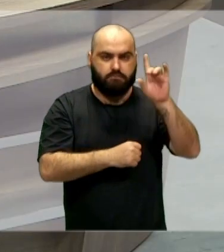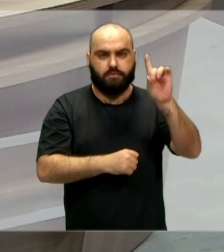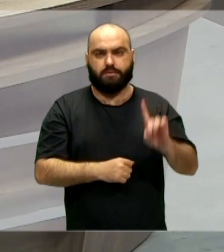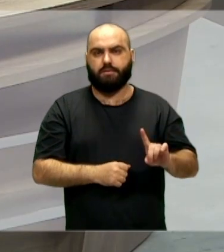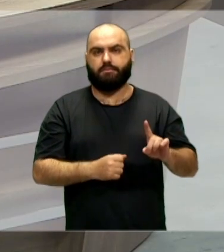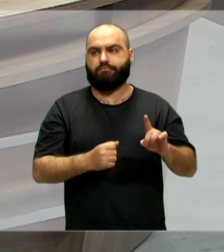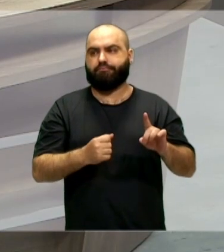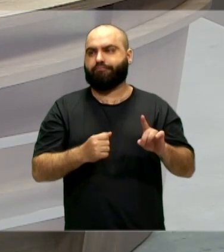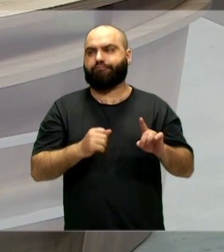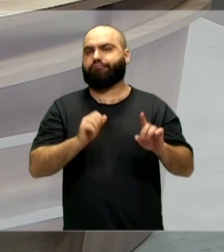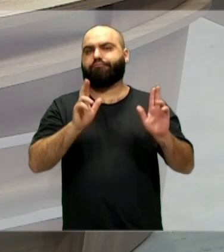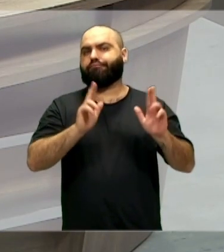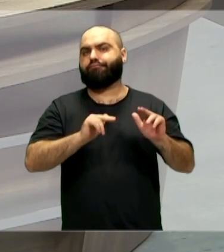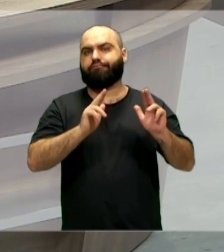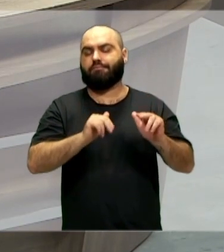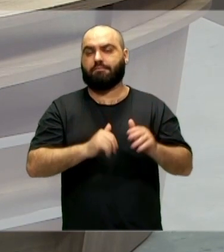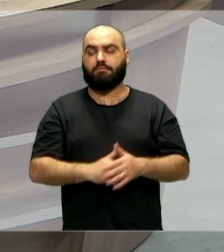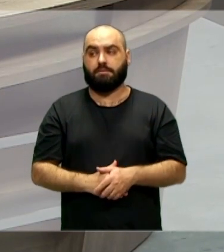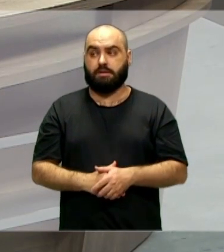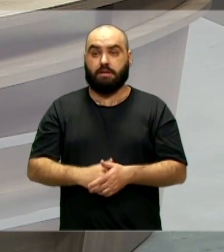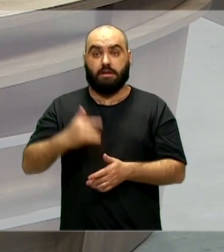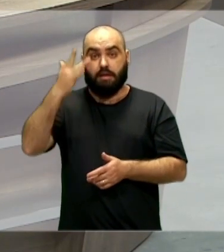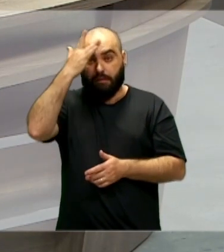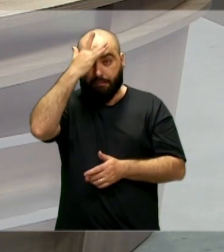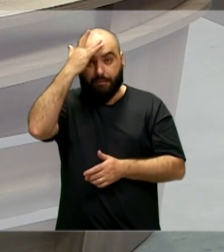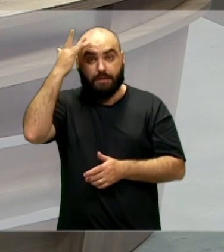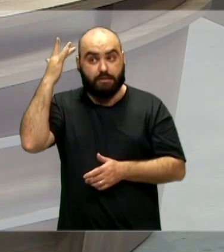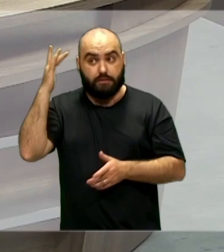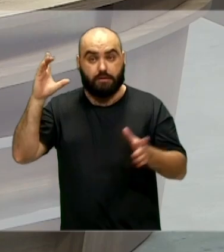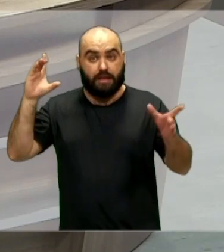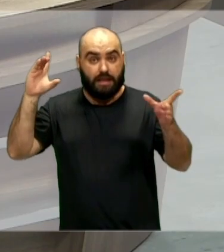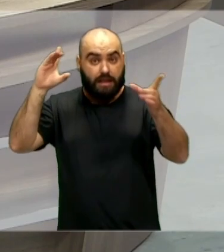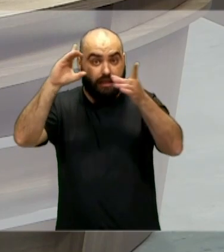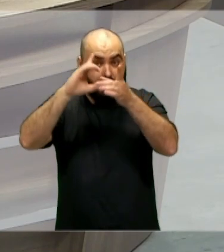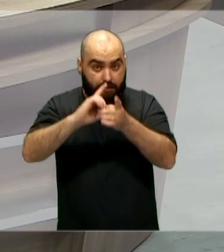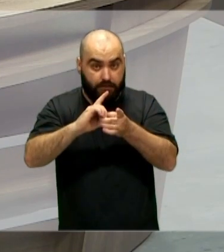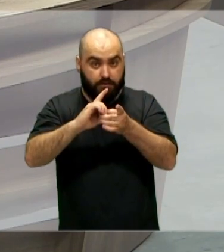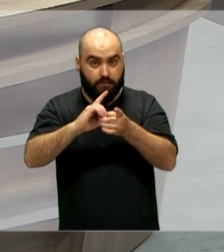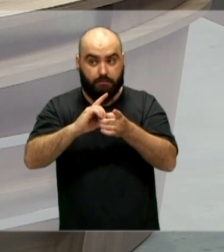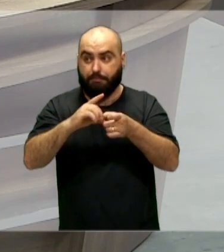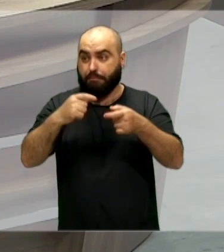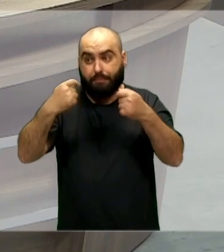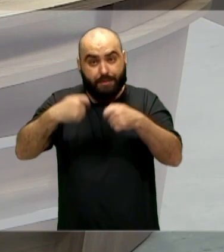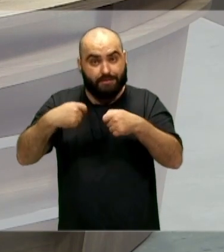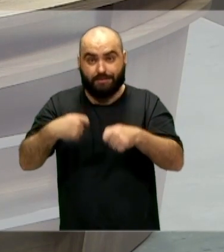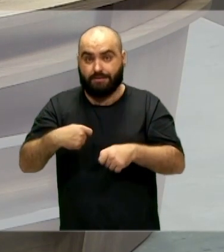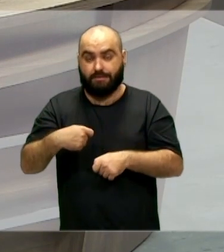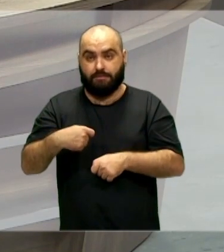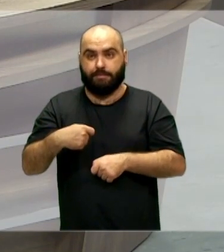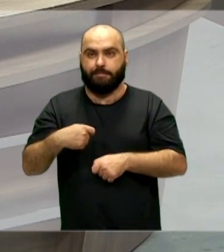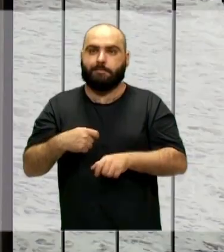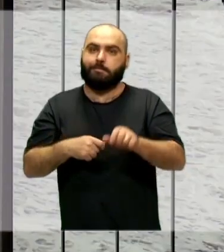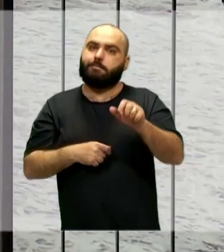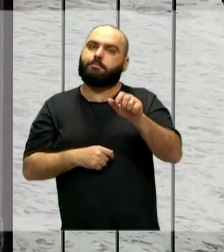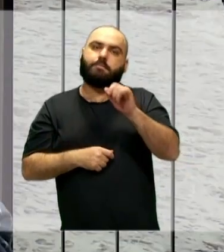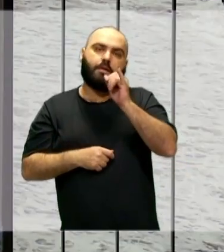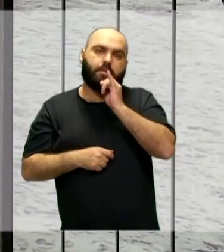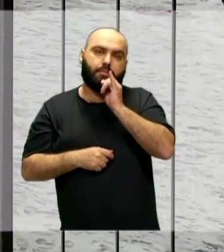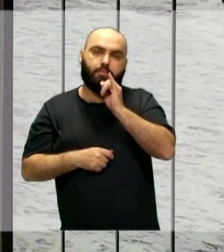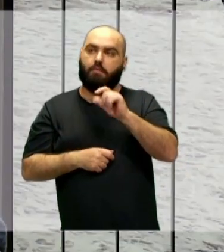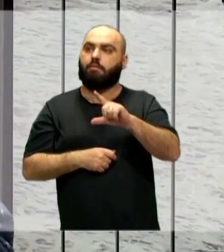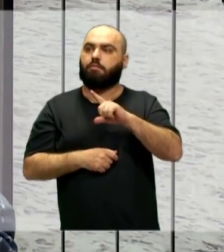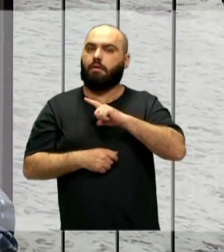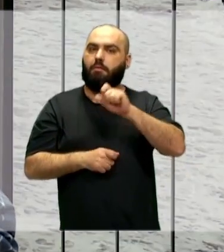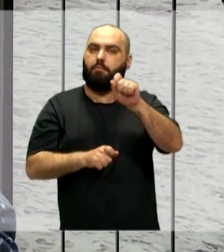algo. E as pessoas, já que nós estamos numa democracia, têm que ocupar seus espaços. Se a gente tem uma